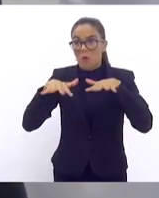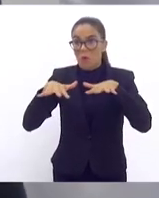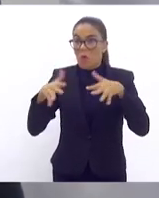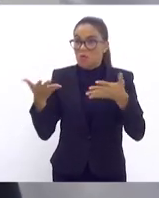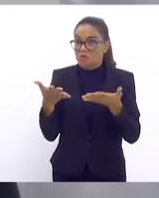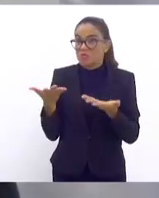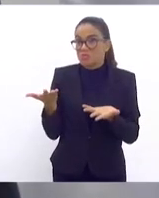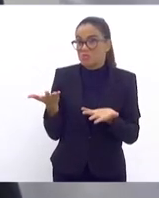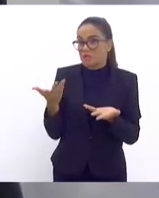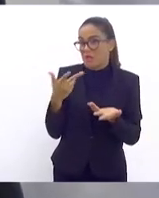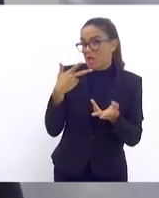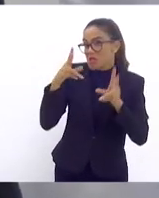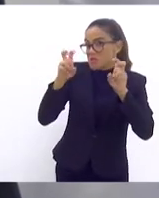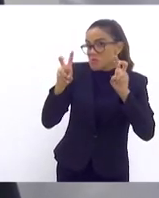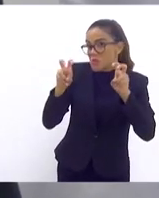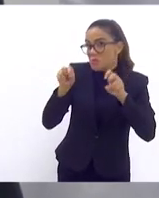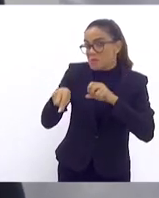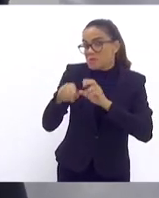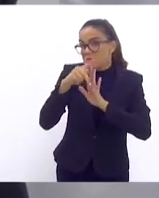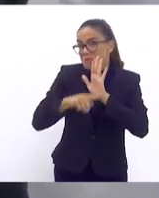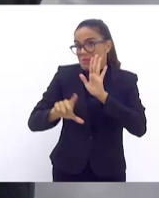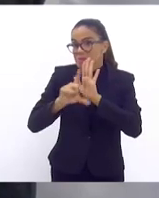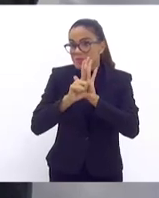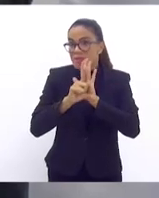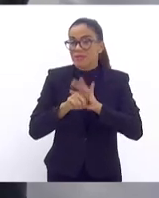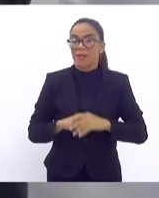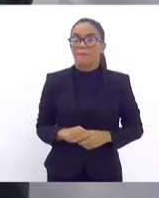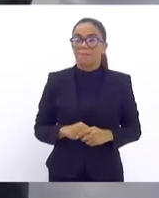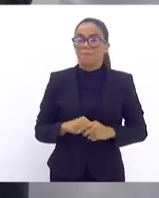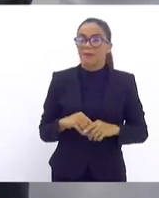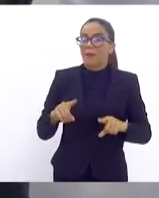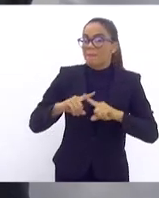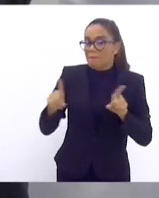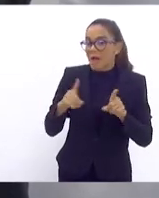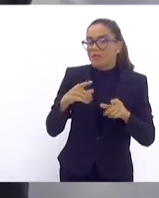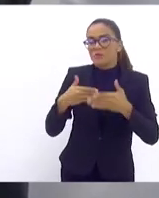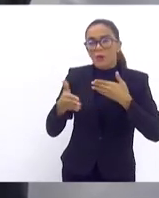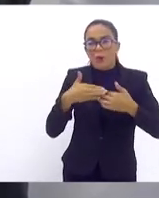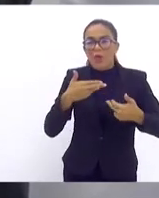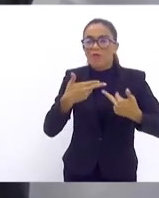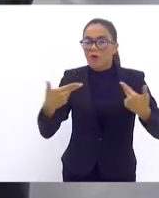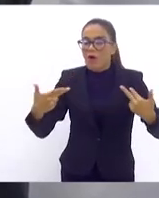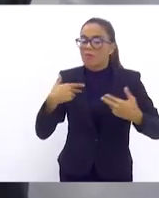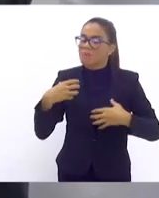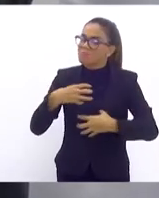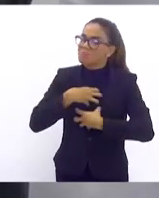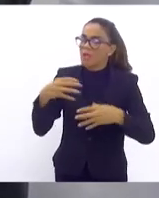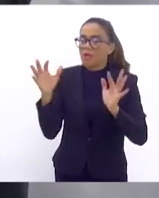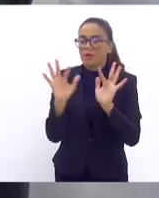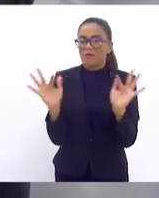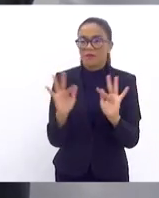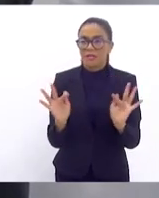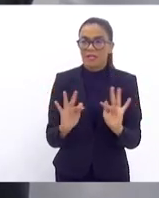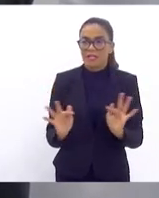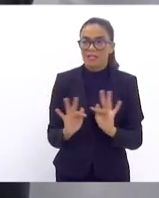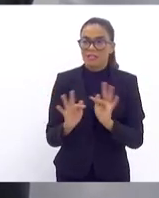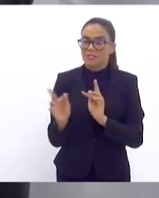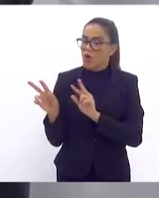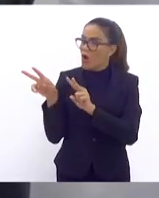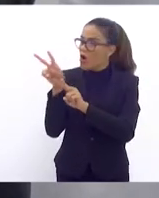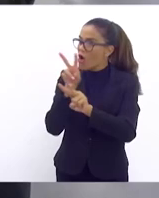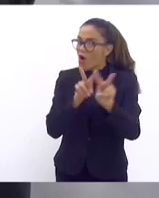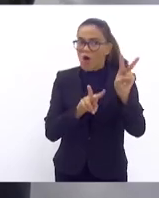hoje, se refere a esse projeto propriamente dito. Mas, de qualquer forma, nos deixa muito feliz de observar a comissão